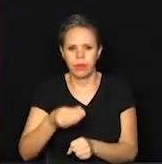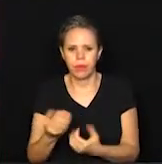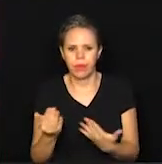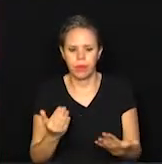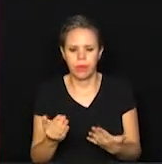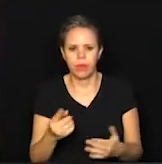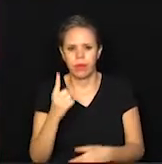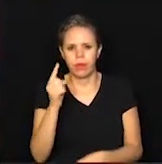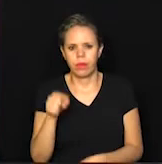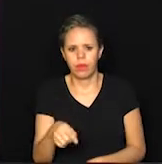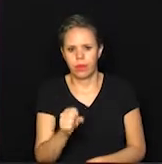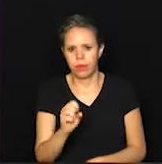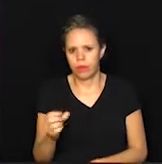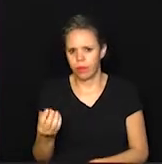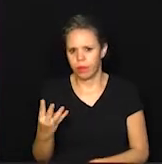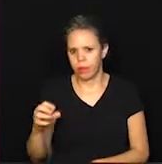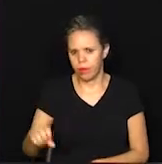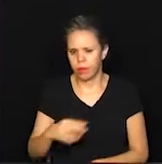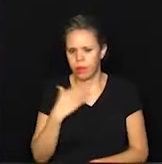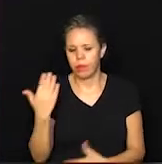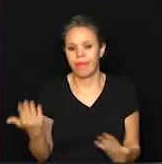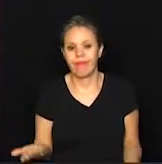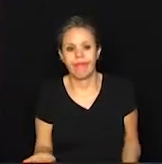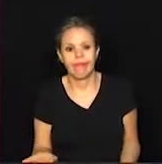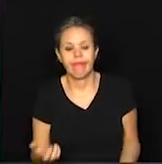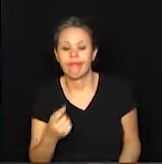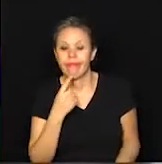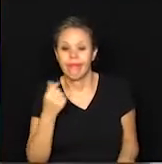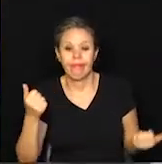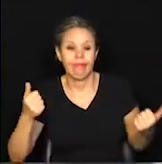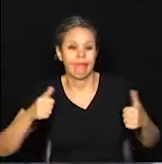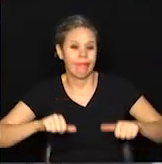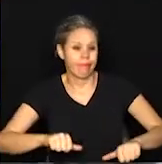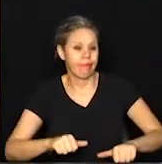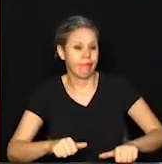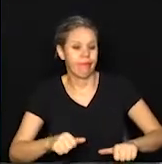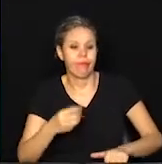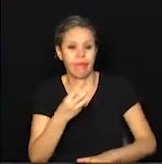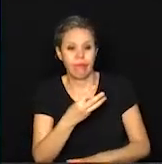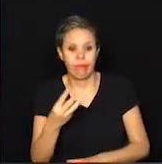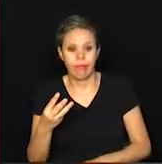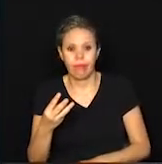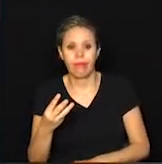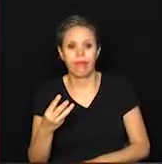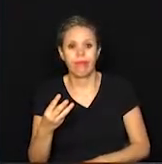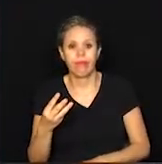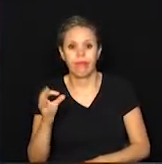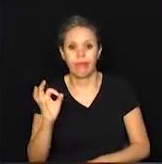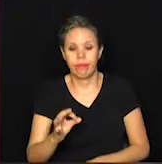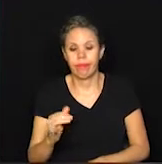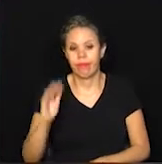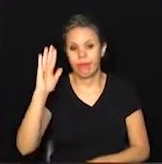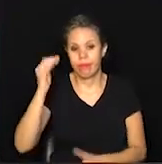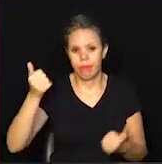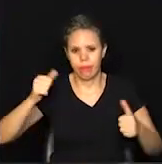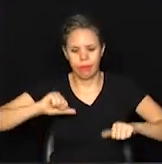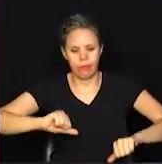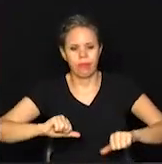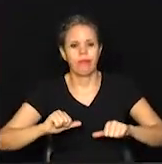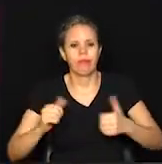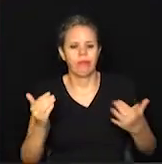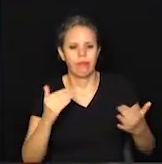aí 1.849 óbitos, ou seja, a situação de Campinas é mais que 33% agravada